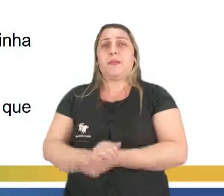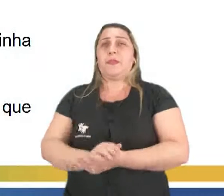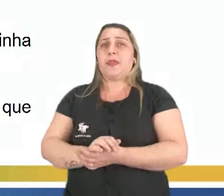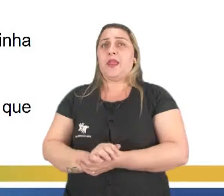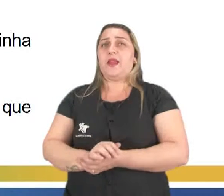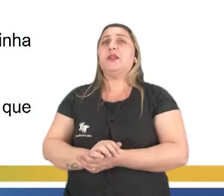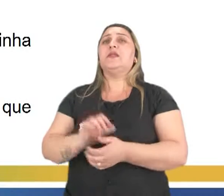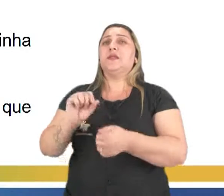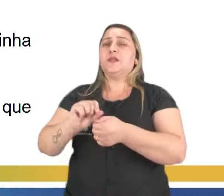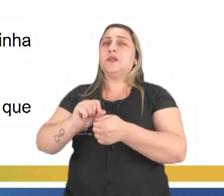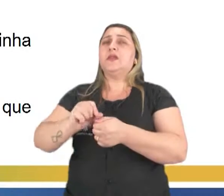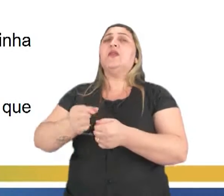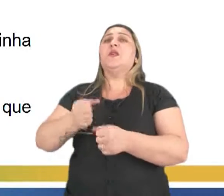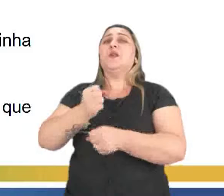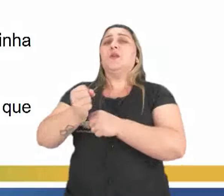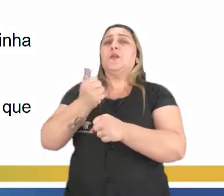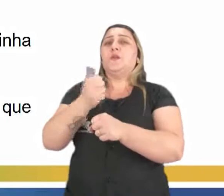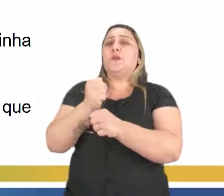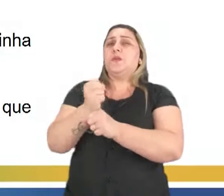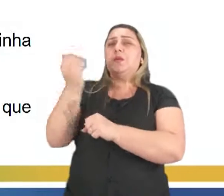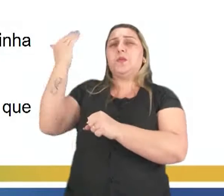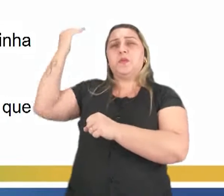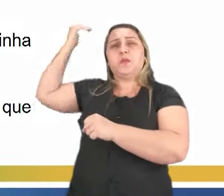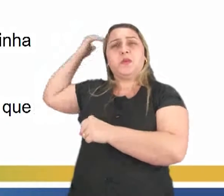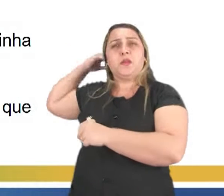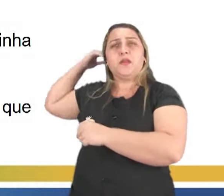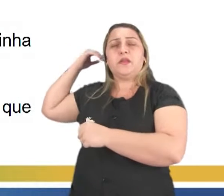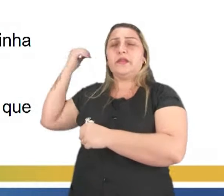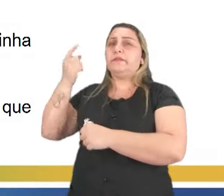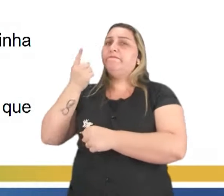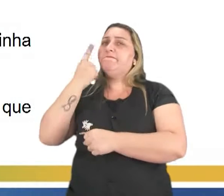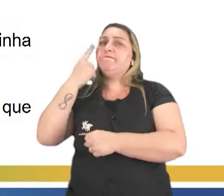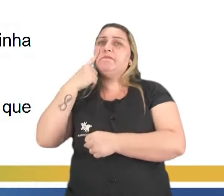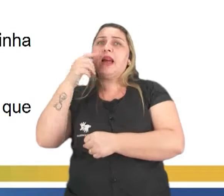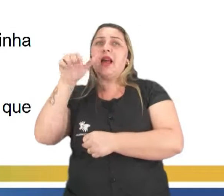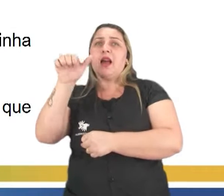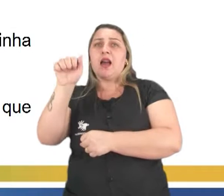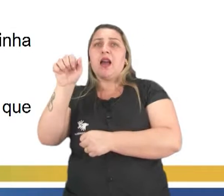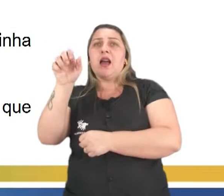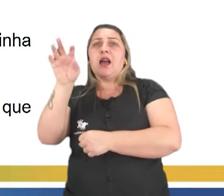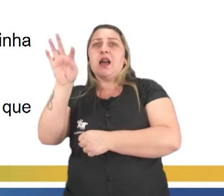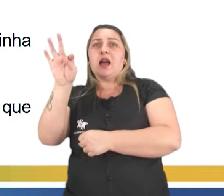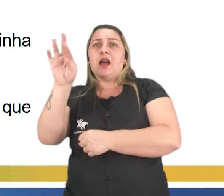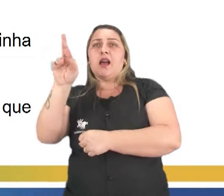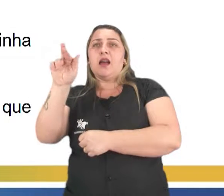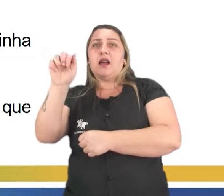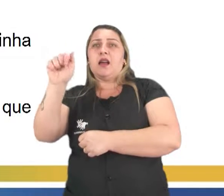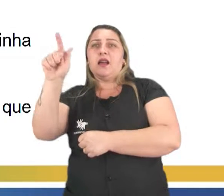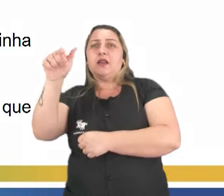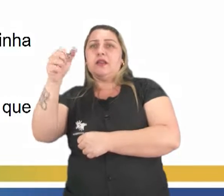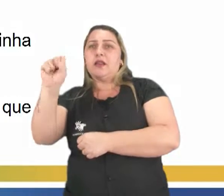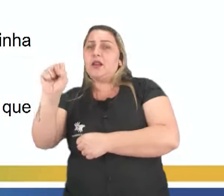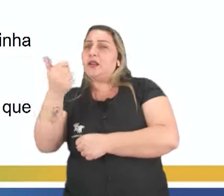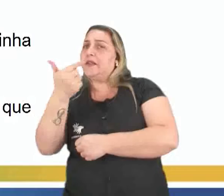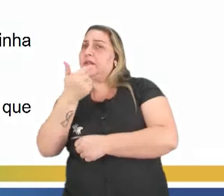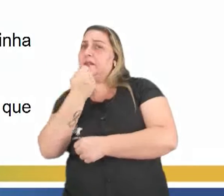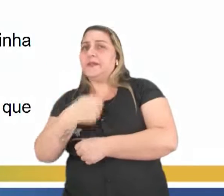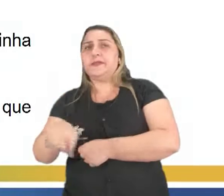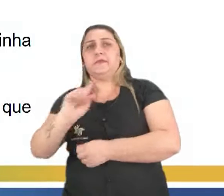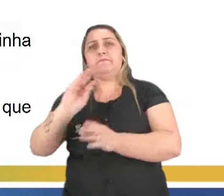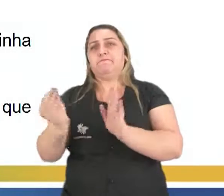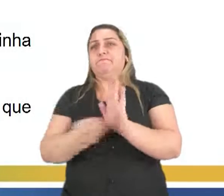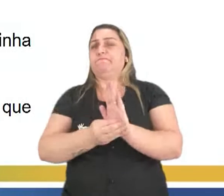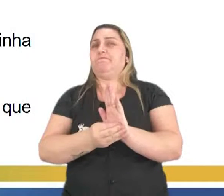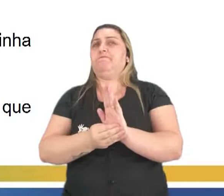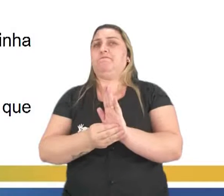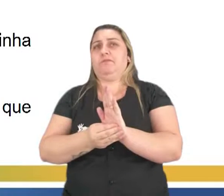Fazia justamente 8 anos atrás. Observa essa expressão atrás. Ela está redundante porque eu